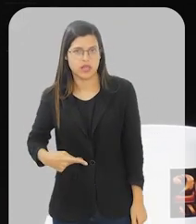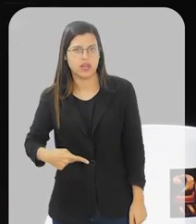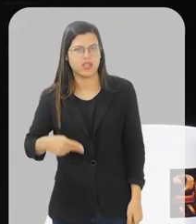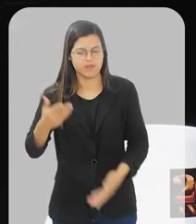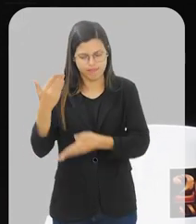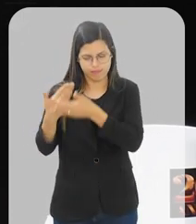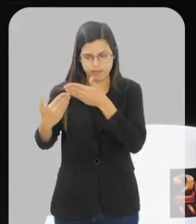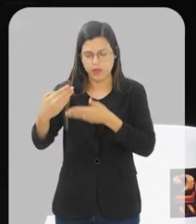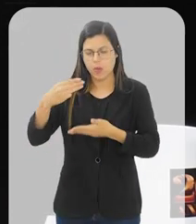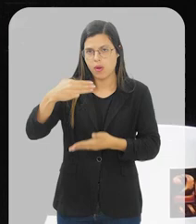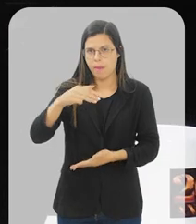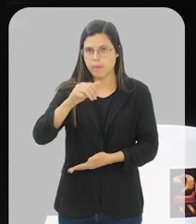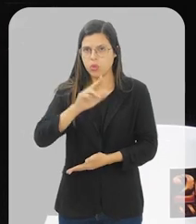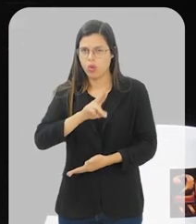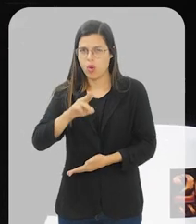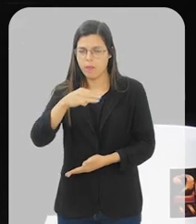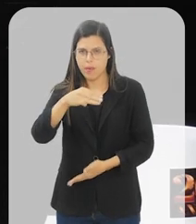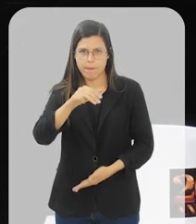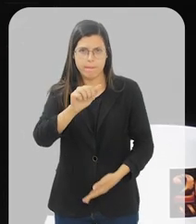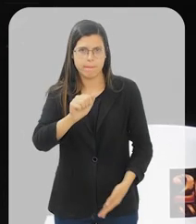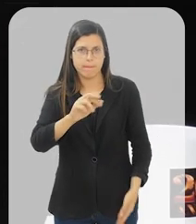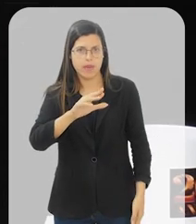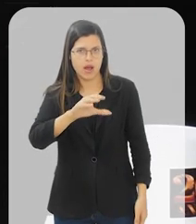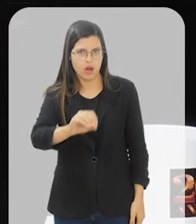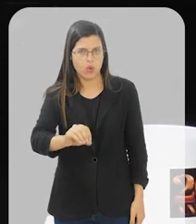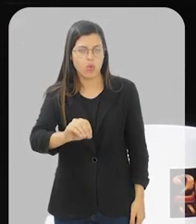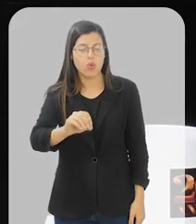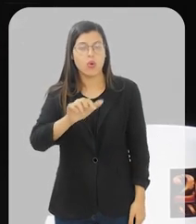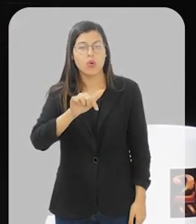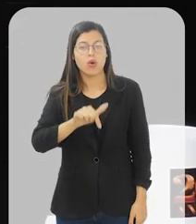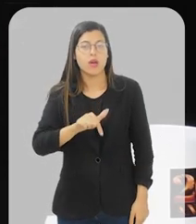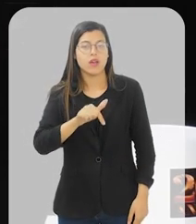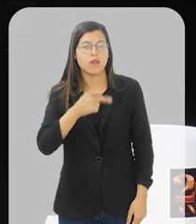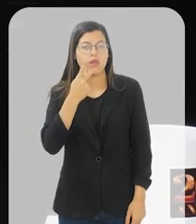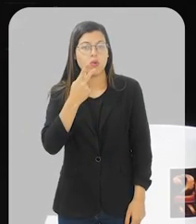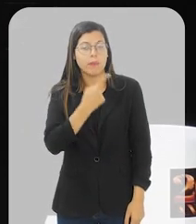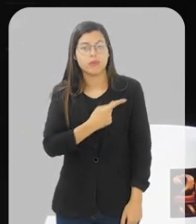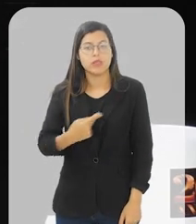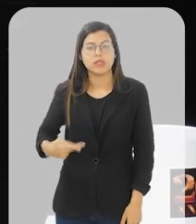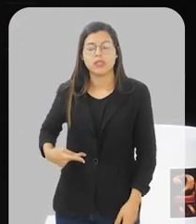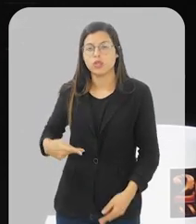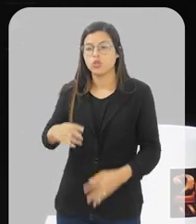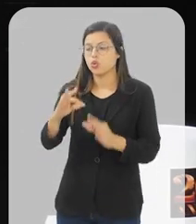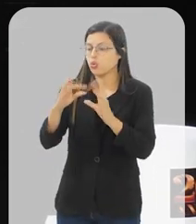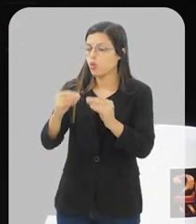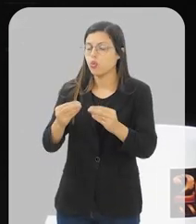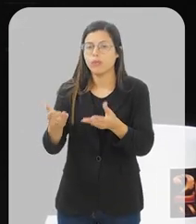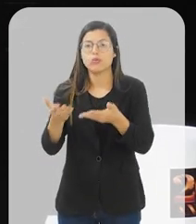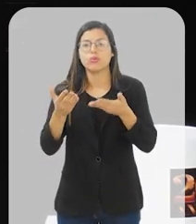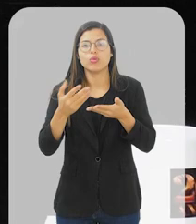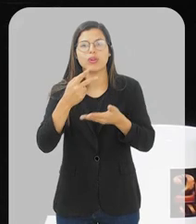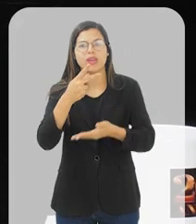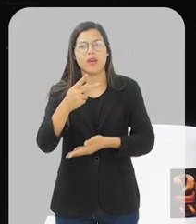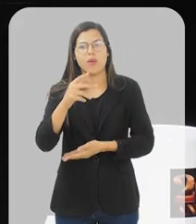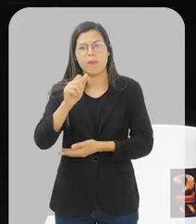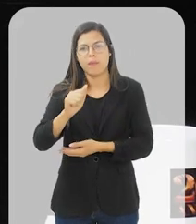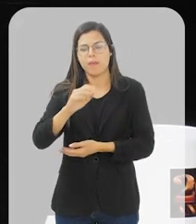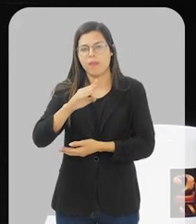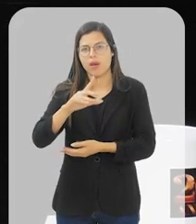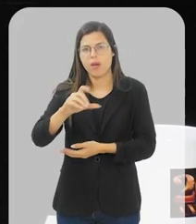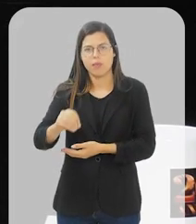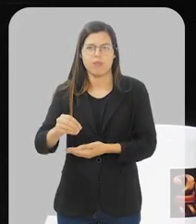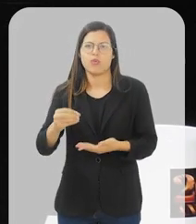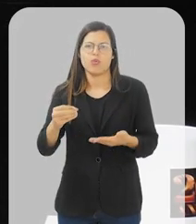Marco Lira, na época, e falaram, presidente, aqui todo mundo quer o Pablo. Escuta a gente, por